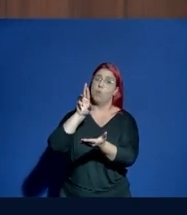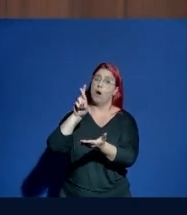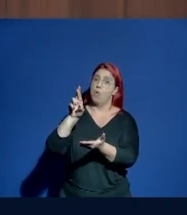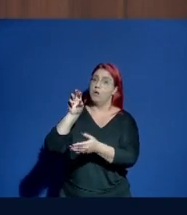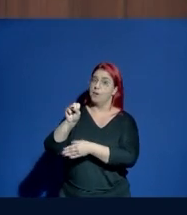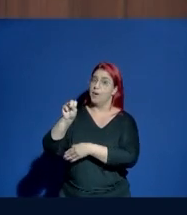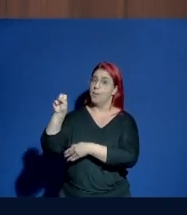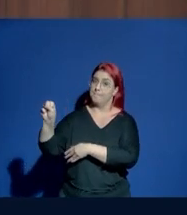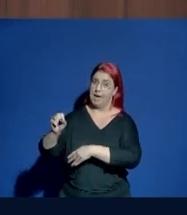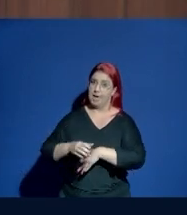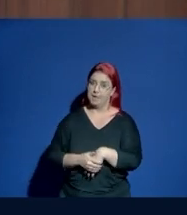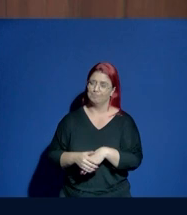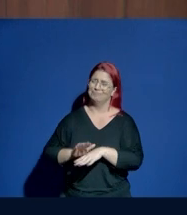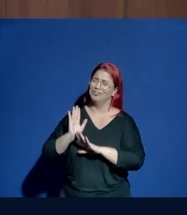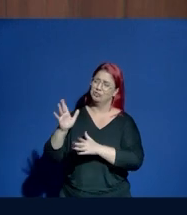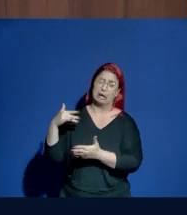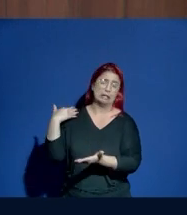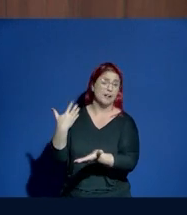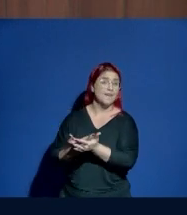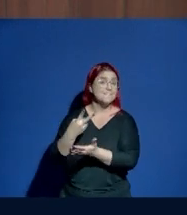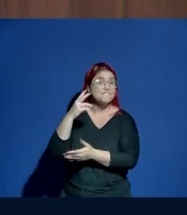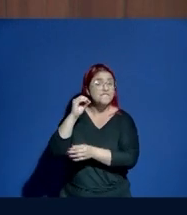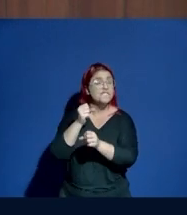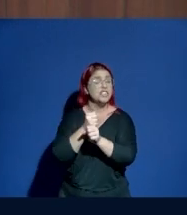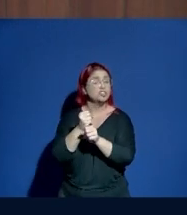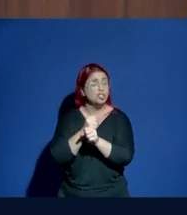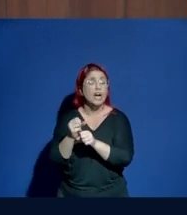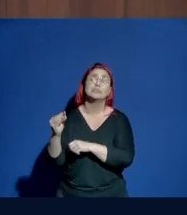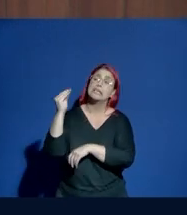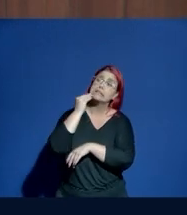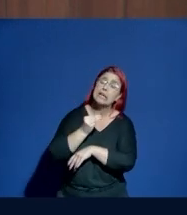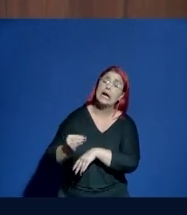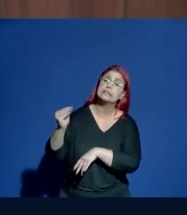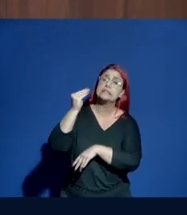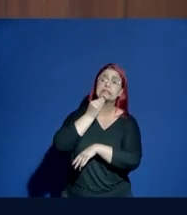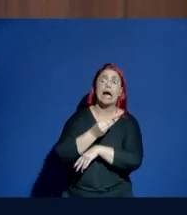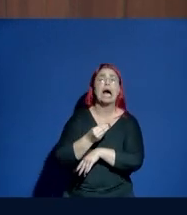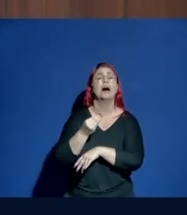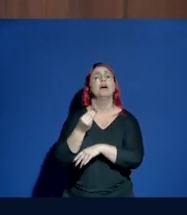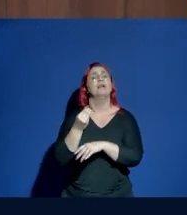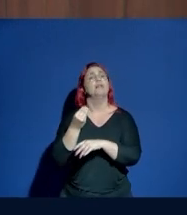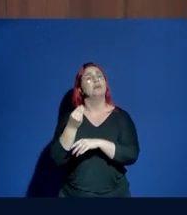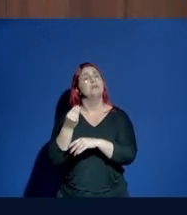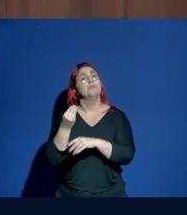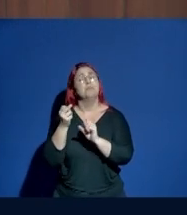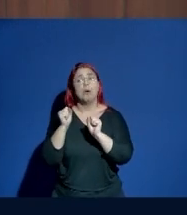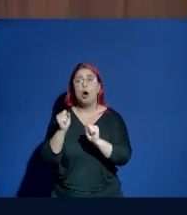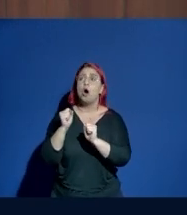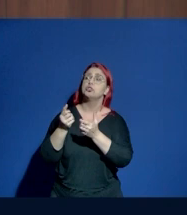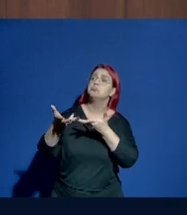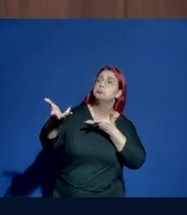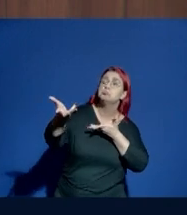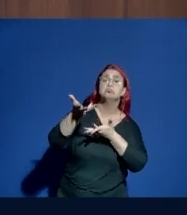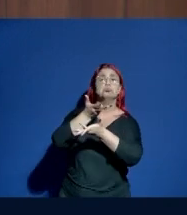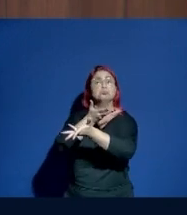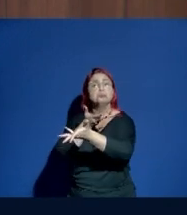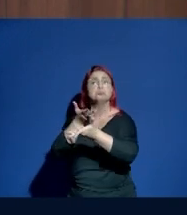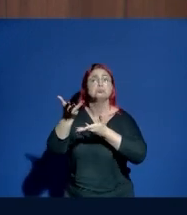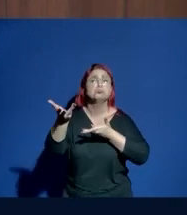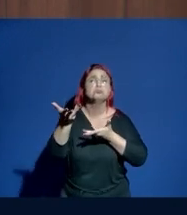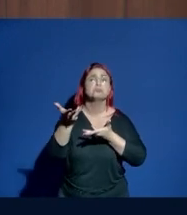estamos nessa esse debate de concessões de poder abrir mercado para nós nós ficamos